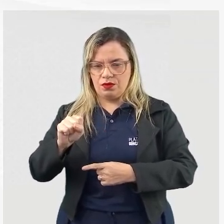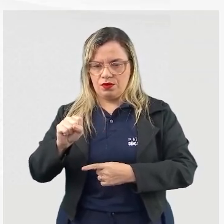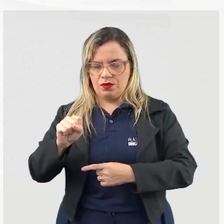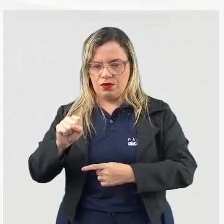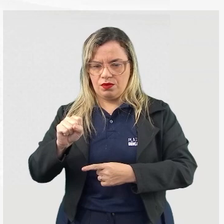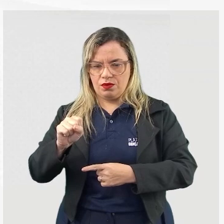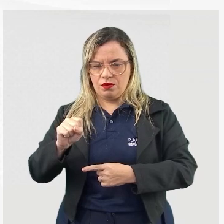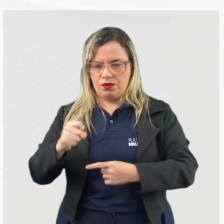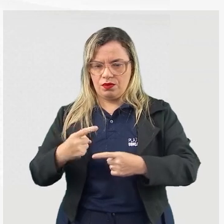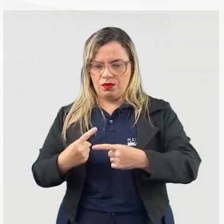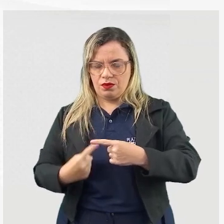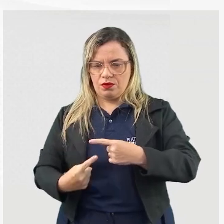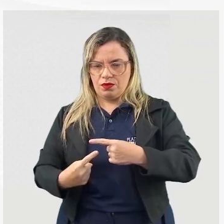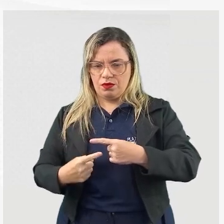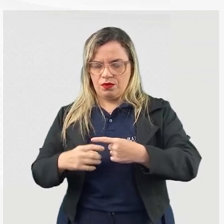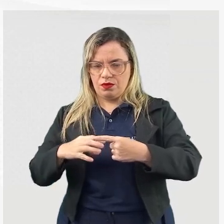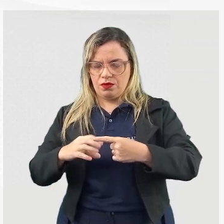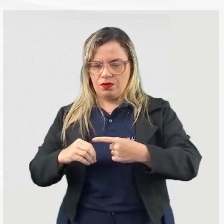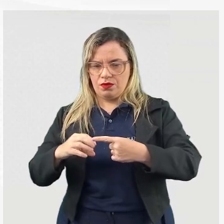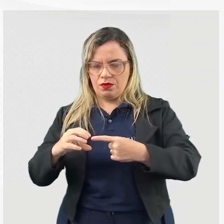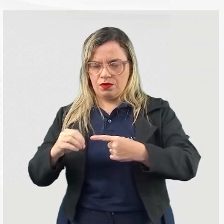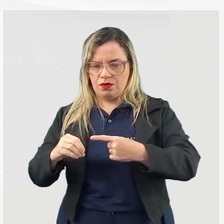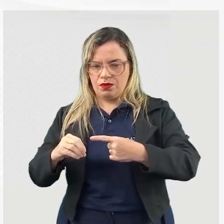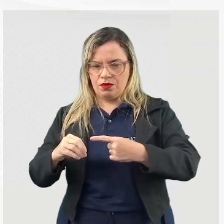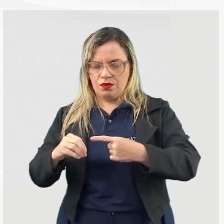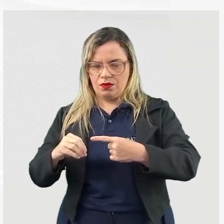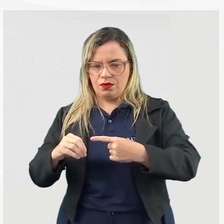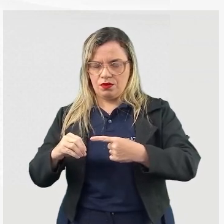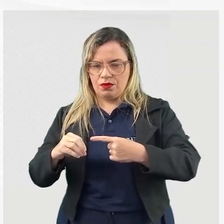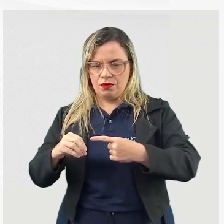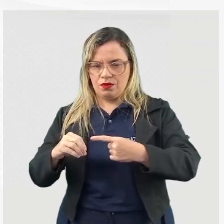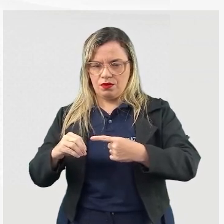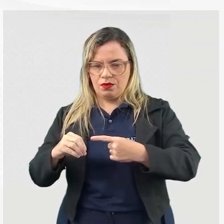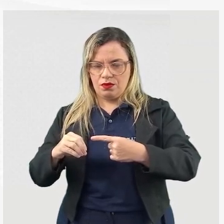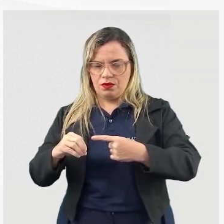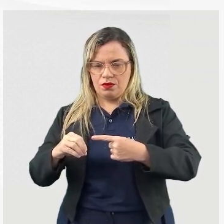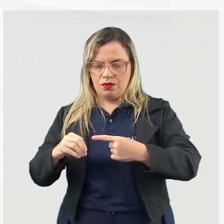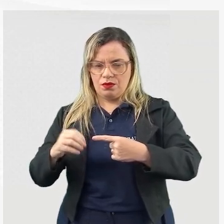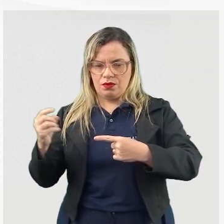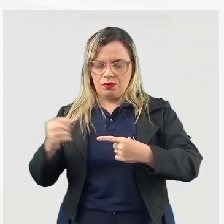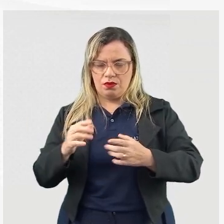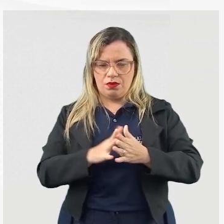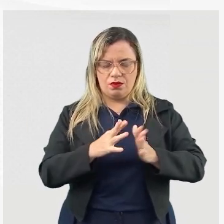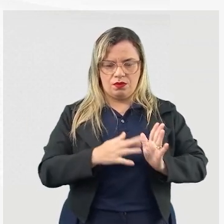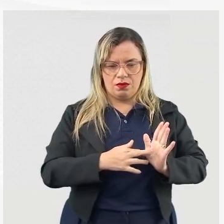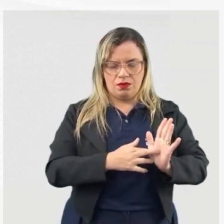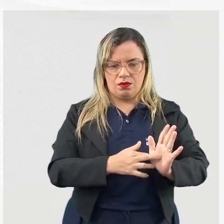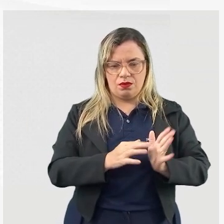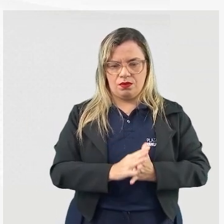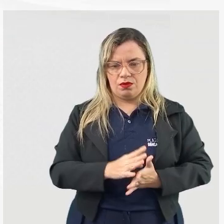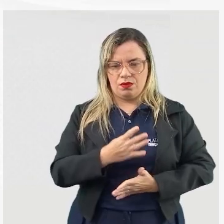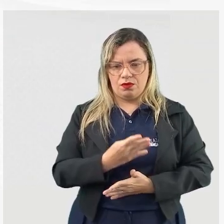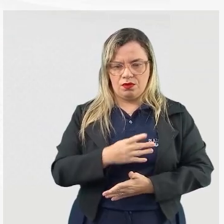sobre 100. Ou seja, esse valor representaria